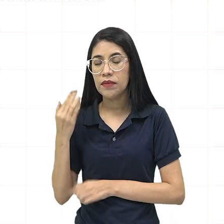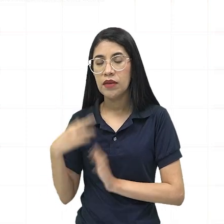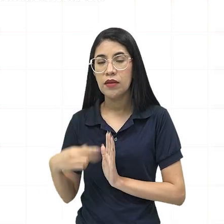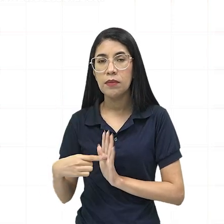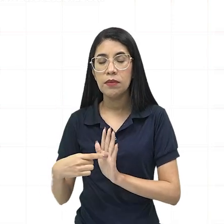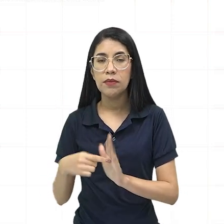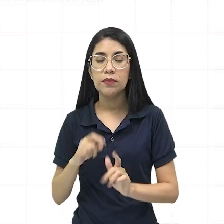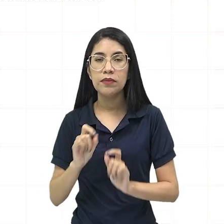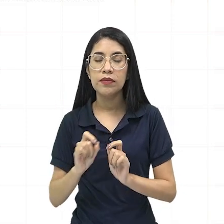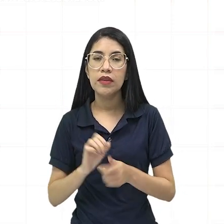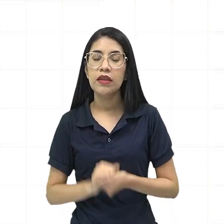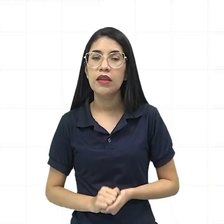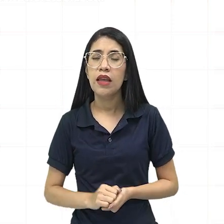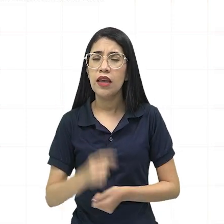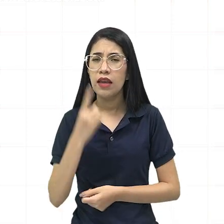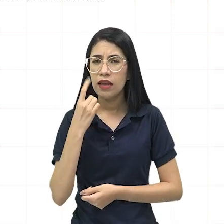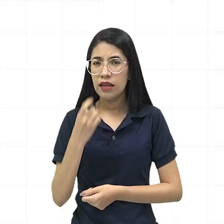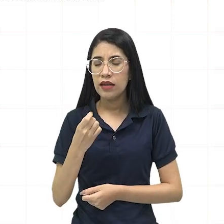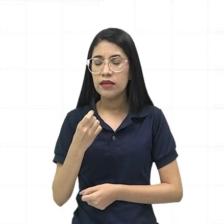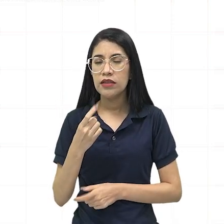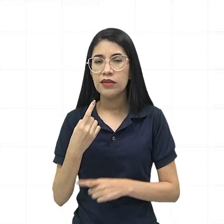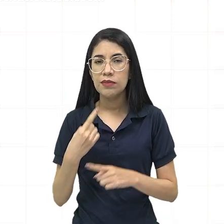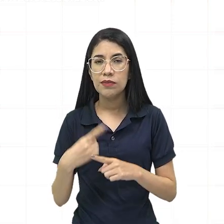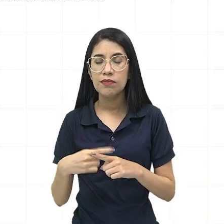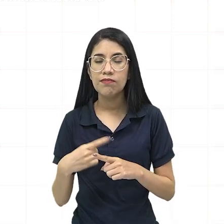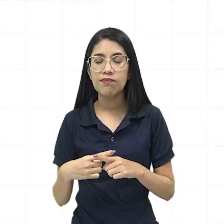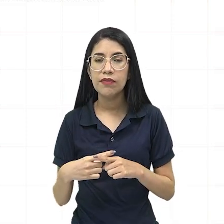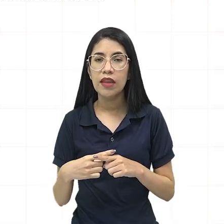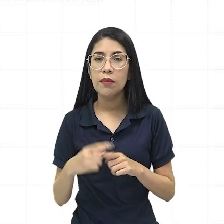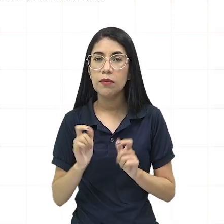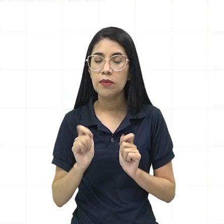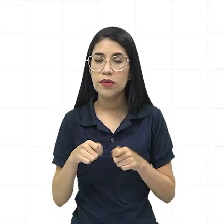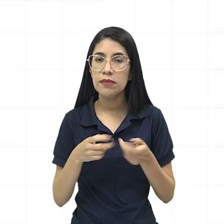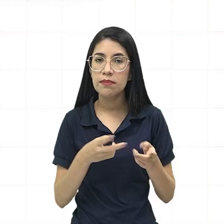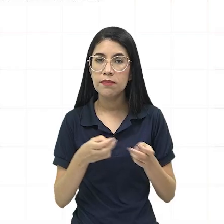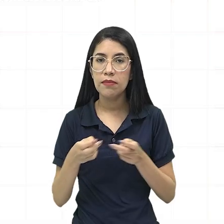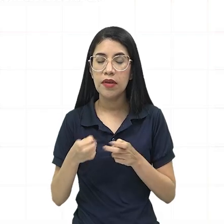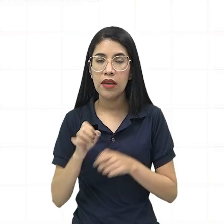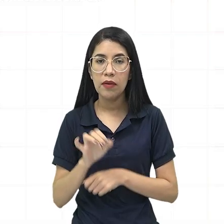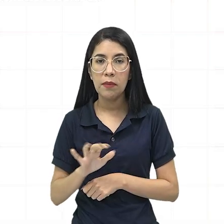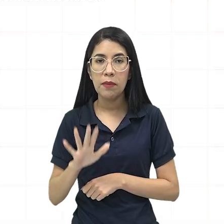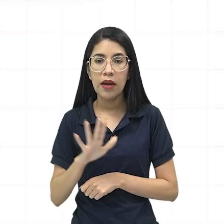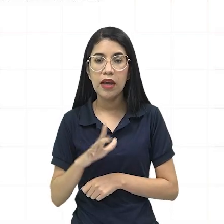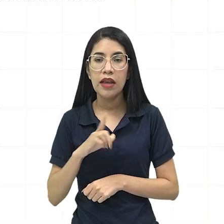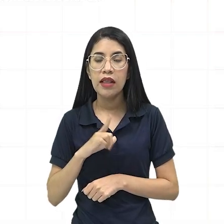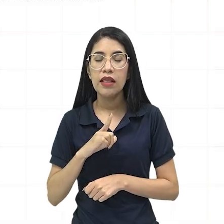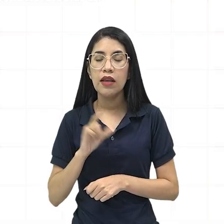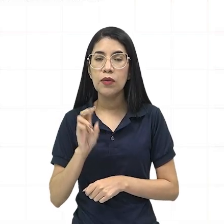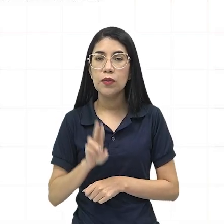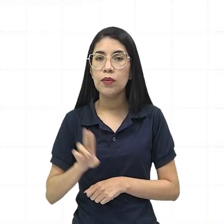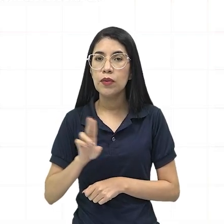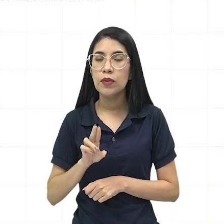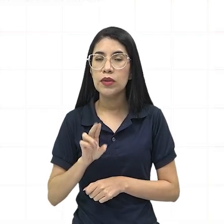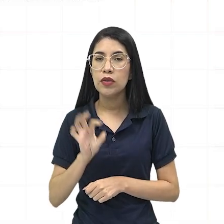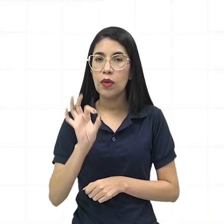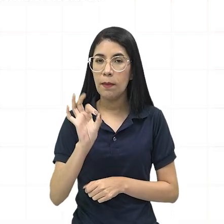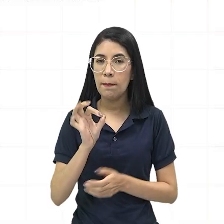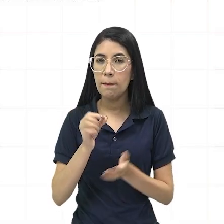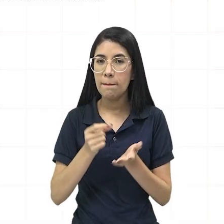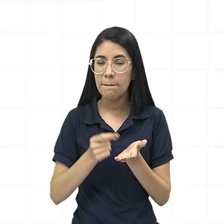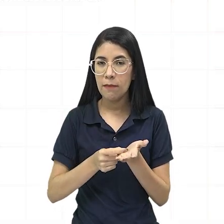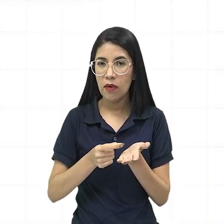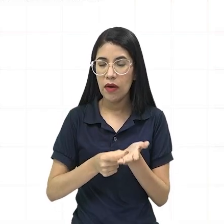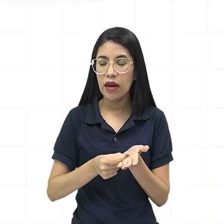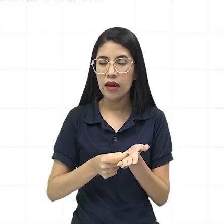muito interessante, porque percebam que estamos... É uma imagem que vem com moedas, né? E